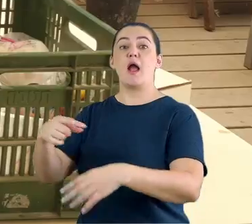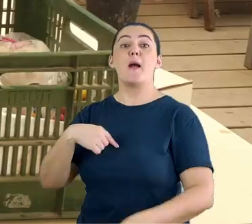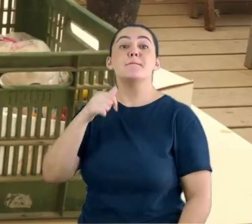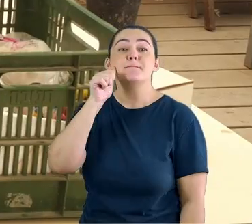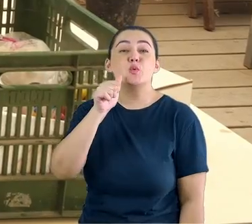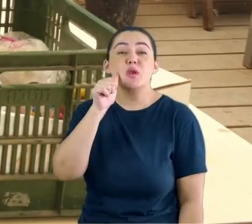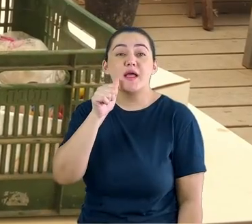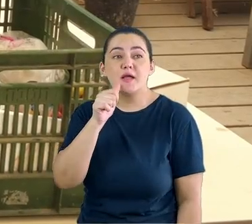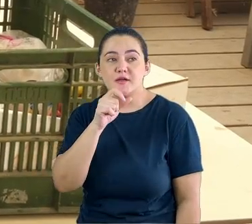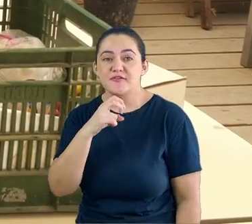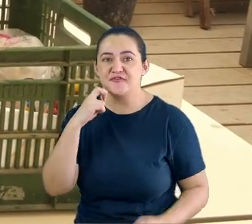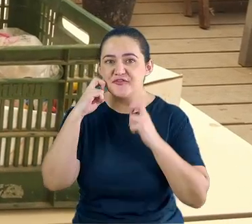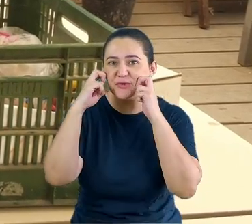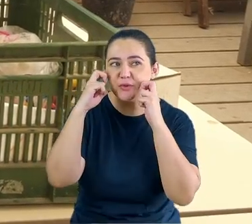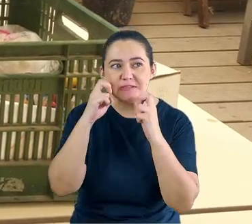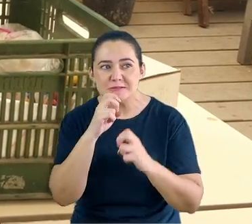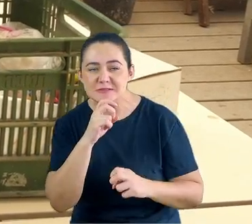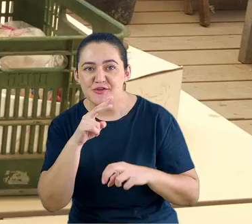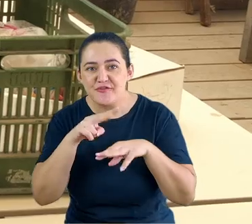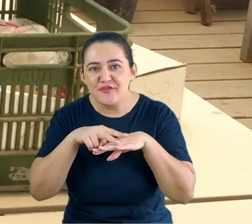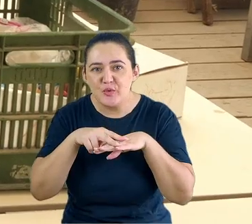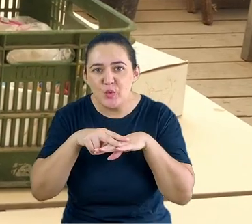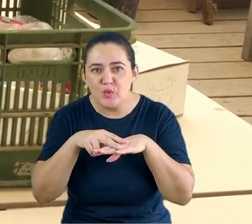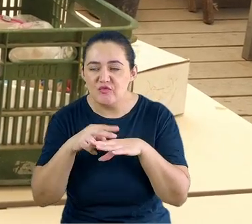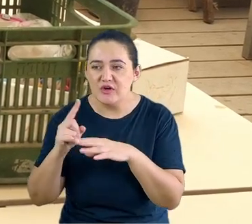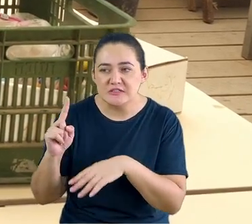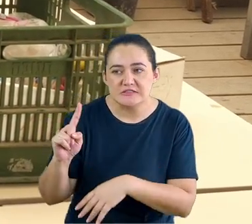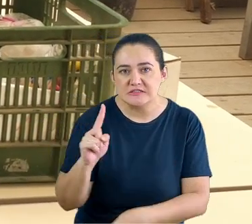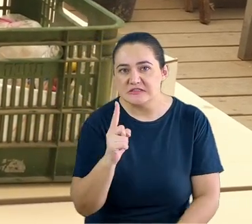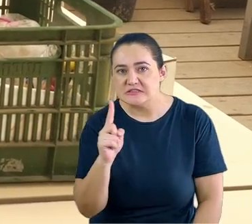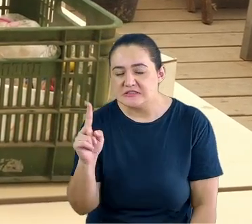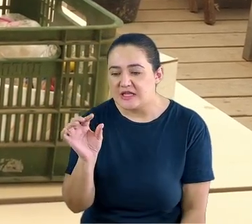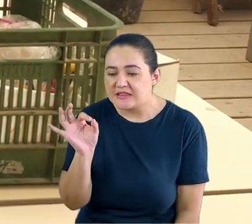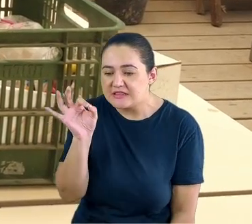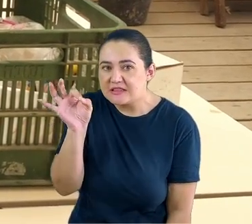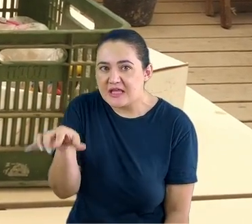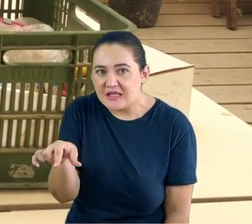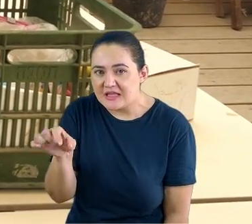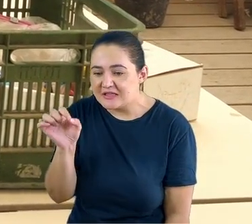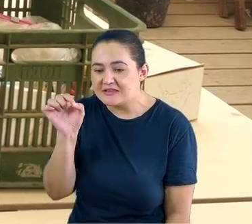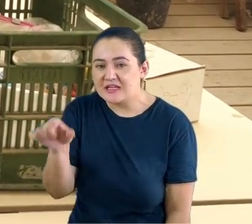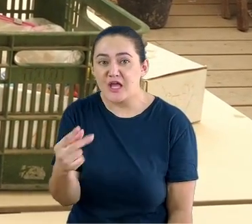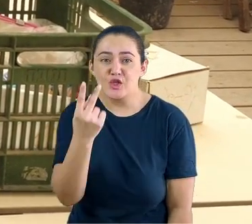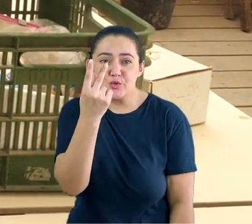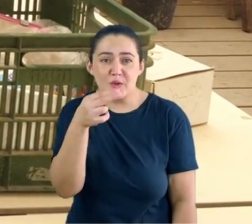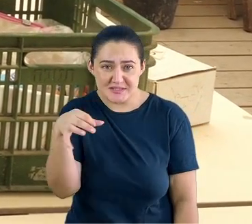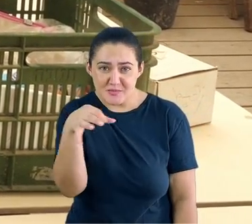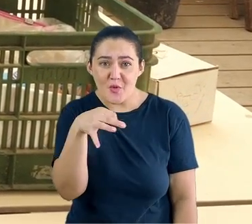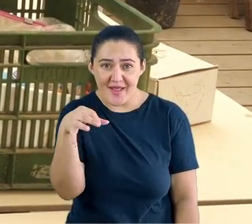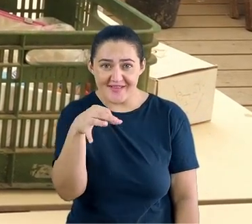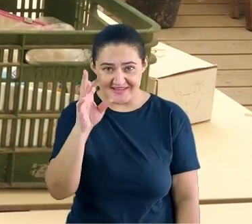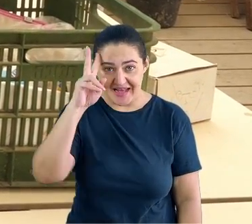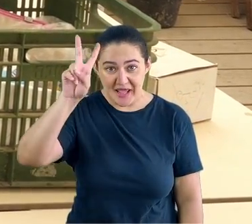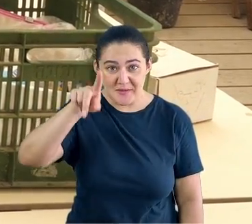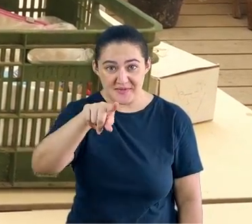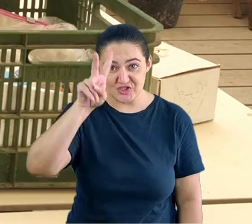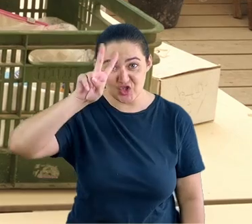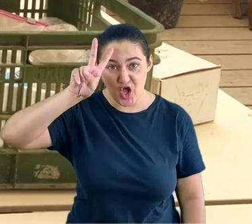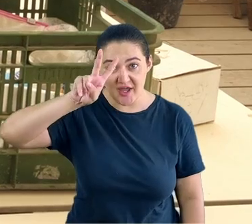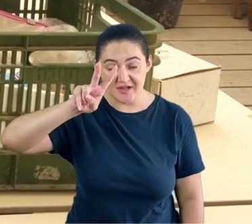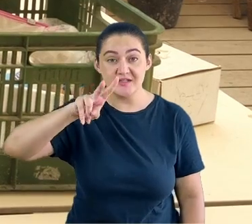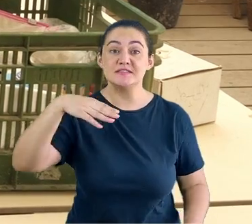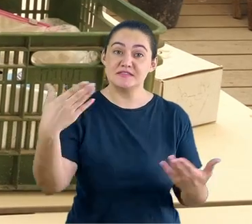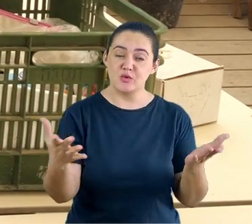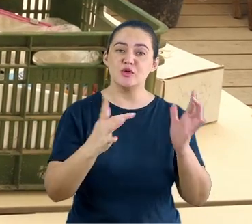todos uma mulher viúva, de acordo com a Bíblia, que colocou 2 moedinhas ali no cofre do